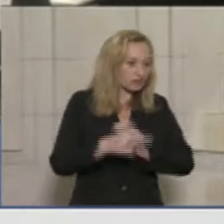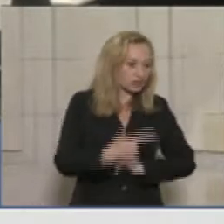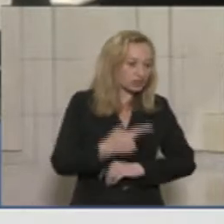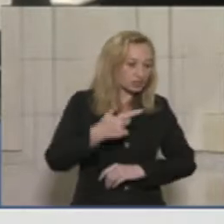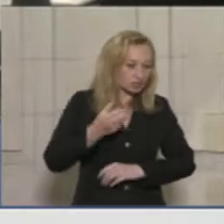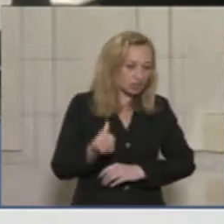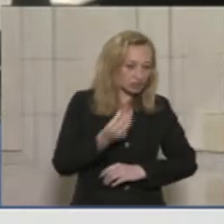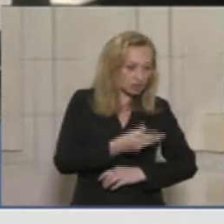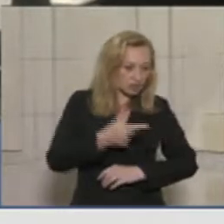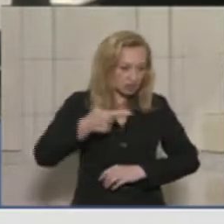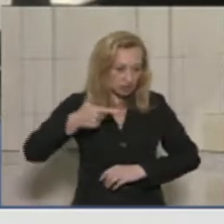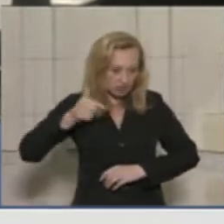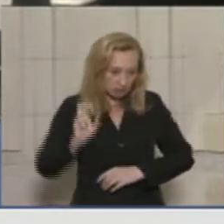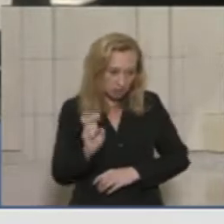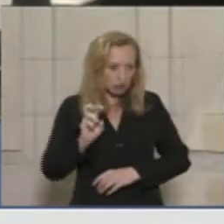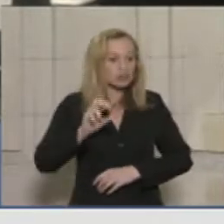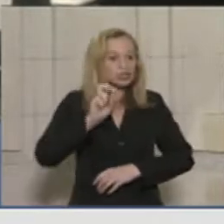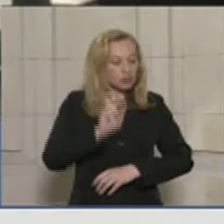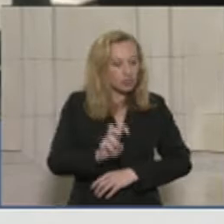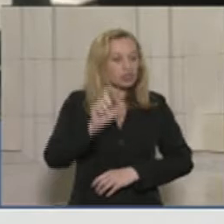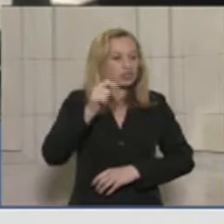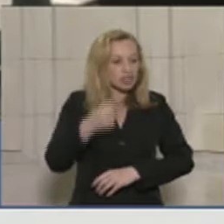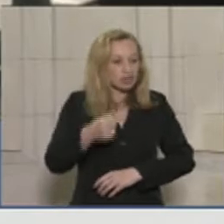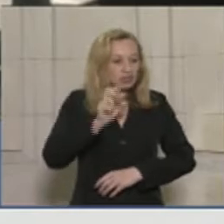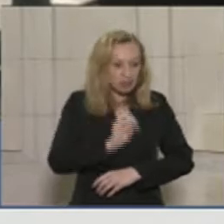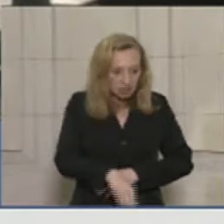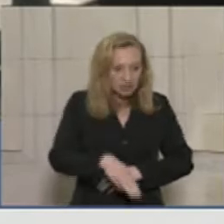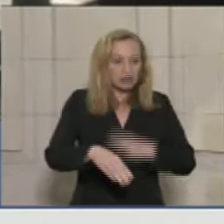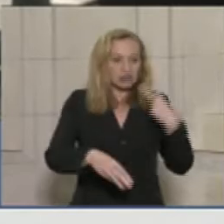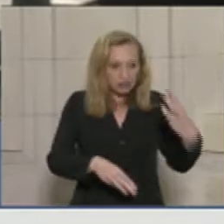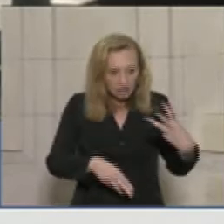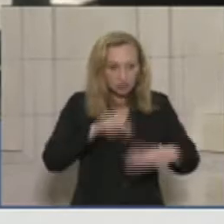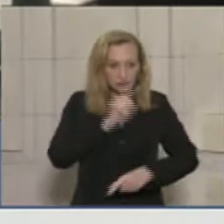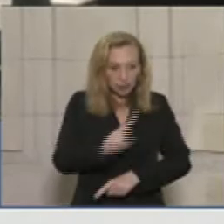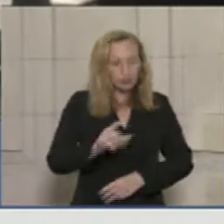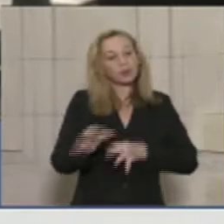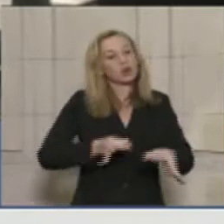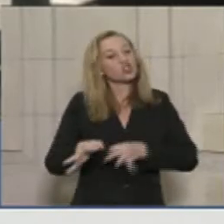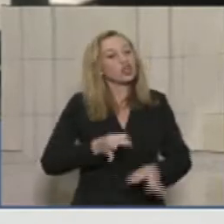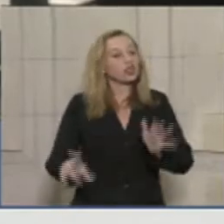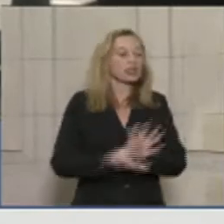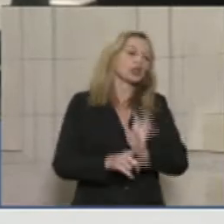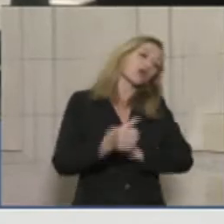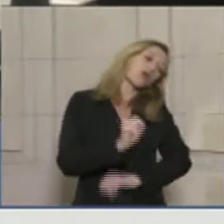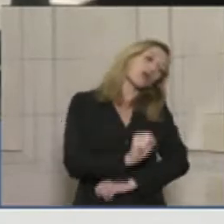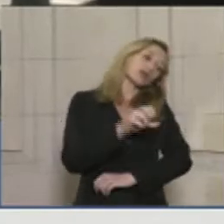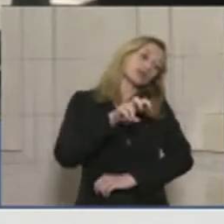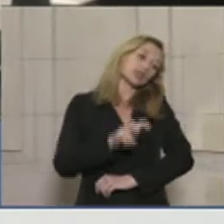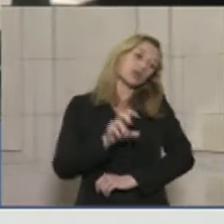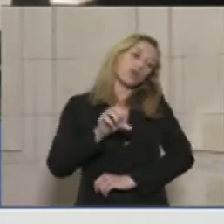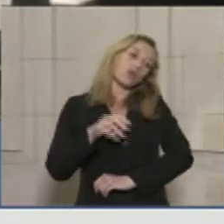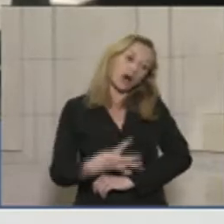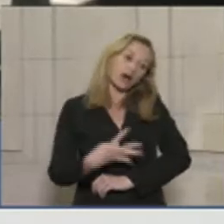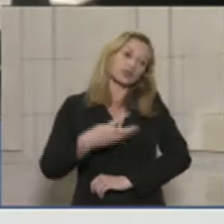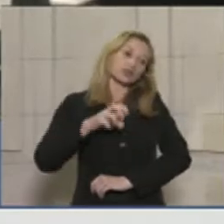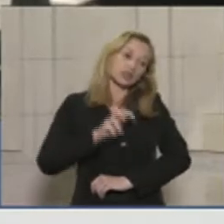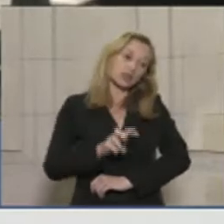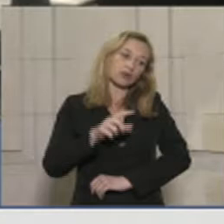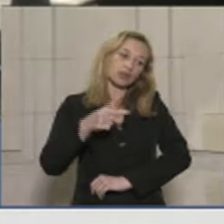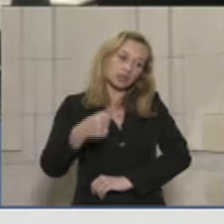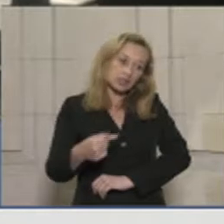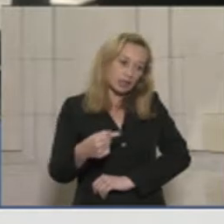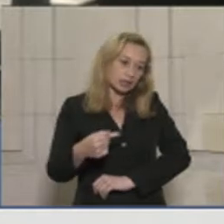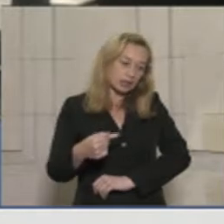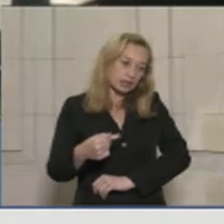2625, 57 sim e 3 não. Projeto de lei 854, 57,